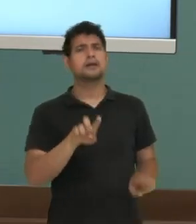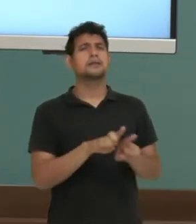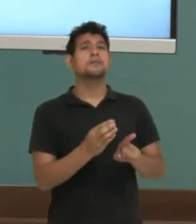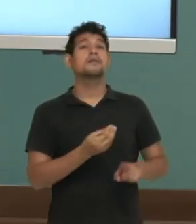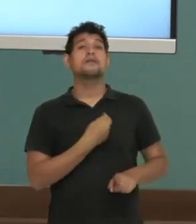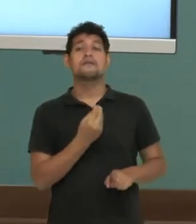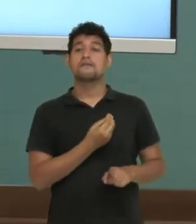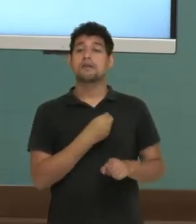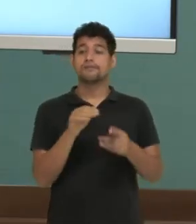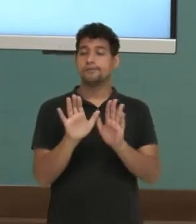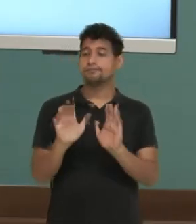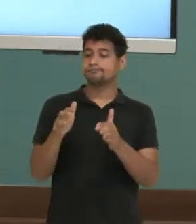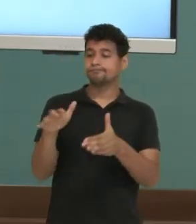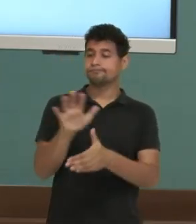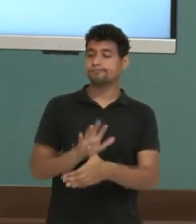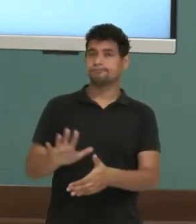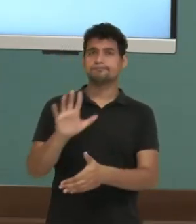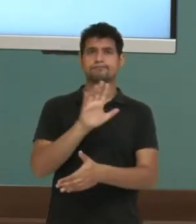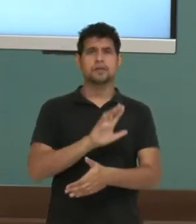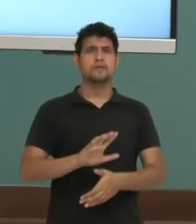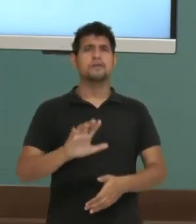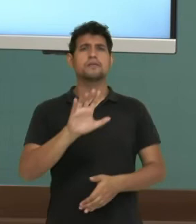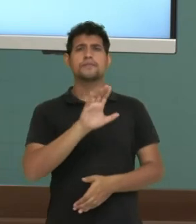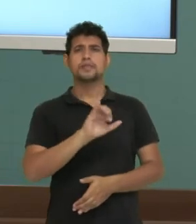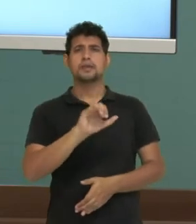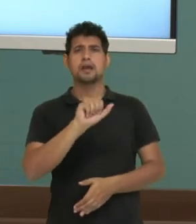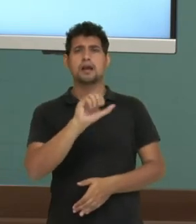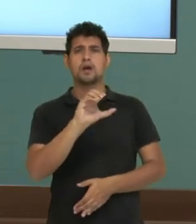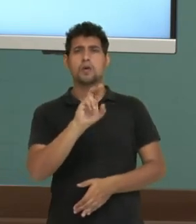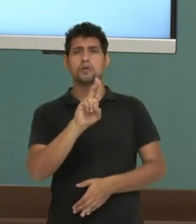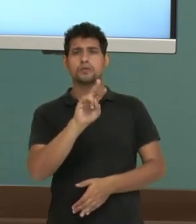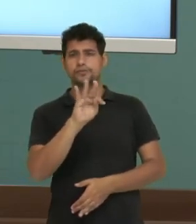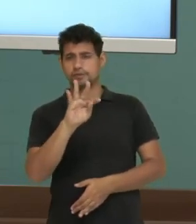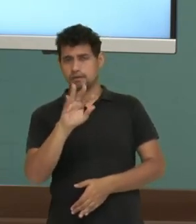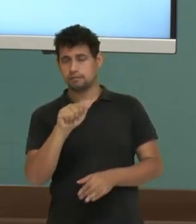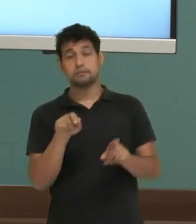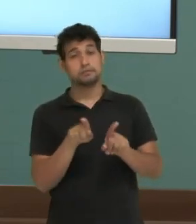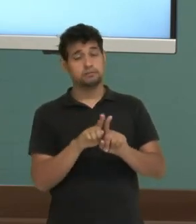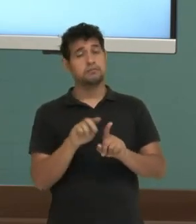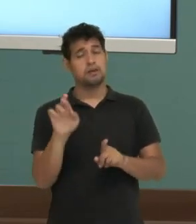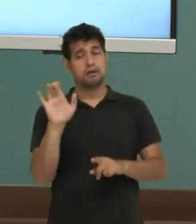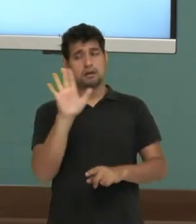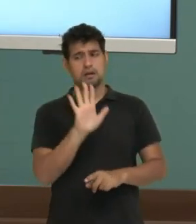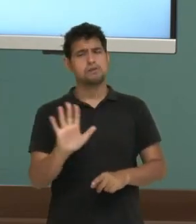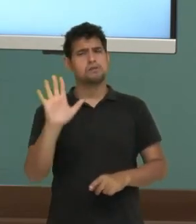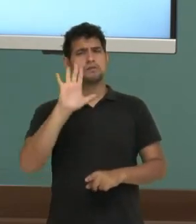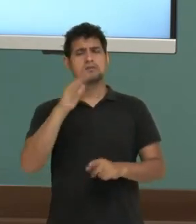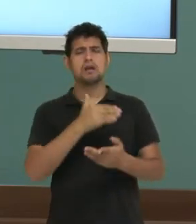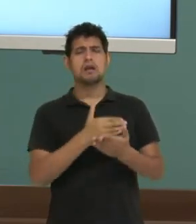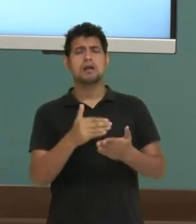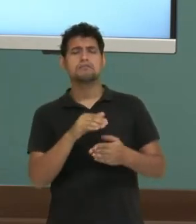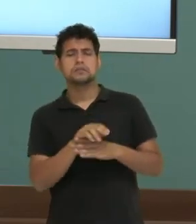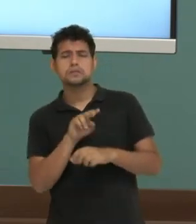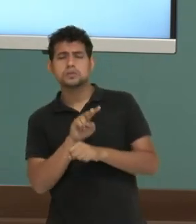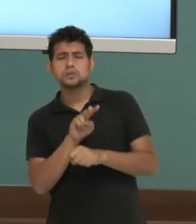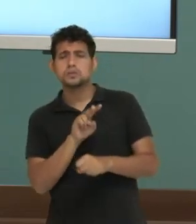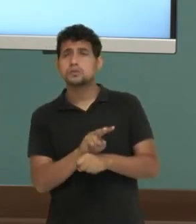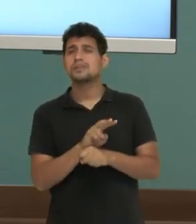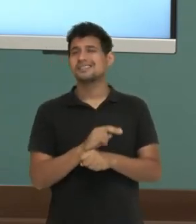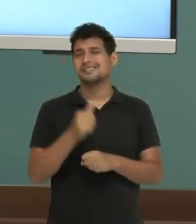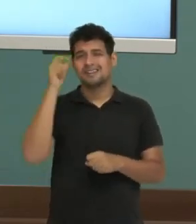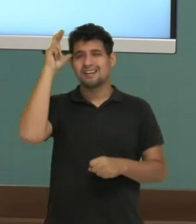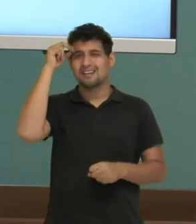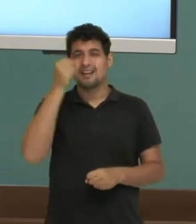Iacutia, né? E a Rússia, então, é o lugar de vivência deles. E eles, então, criam ali renas e também